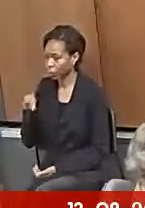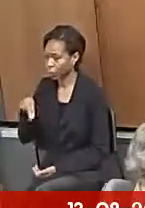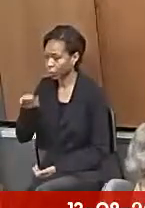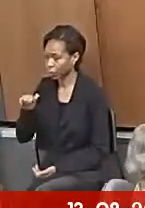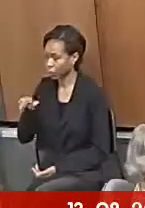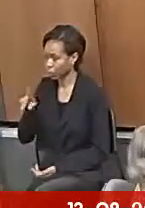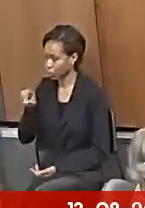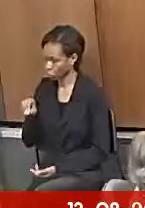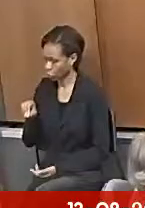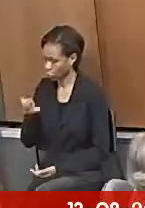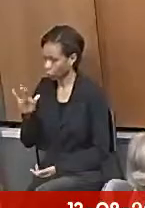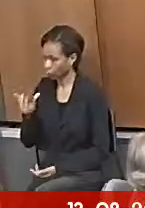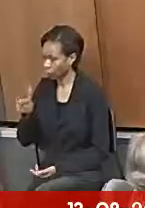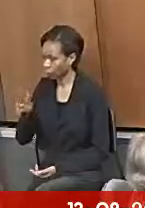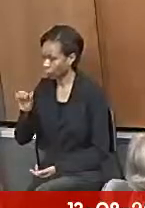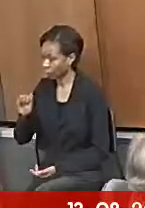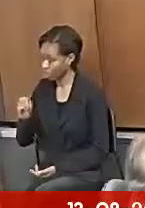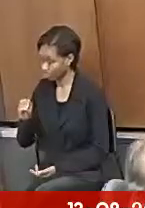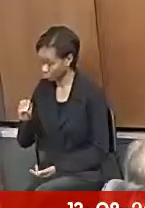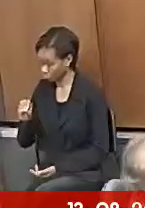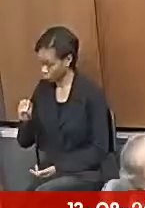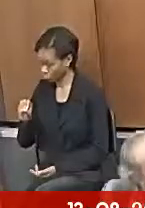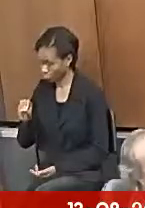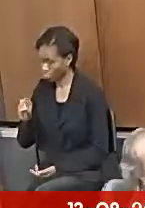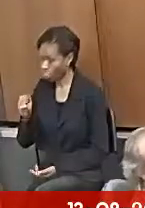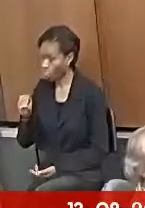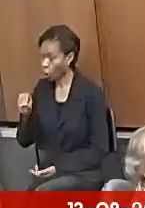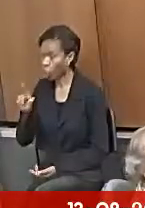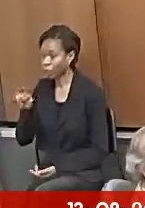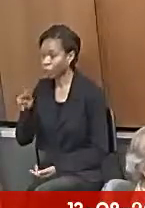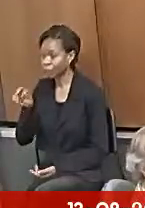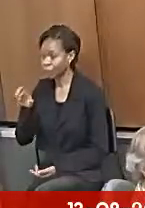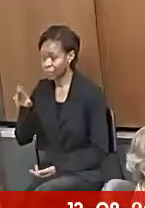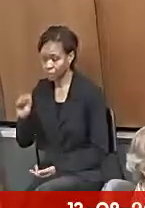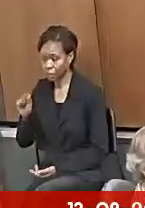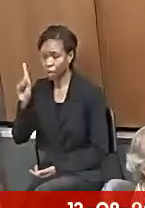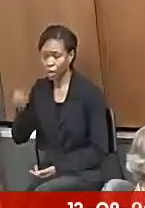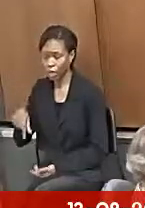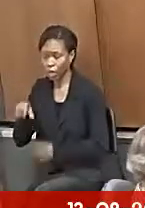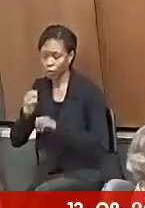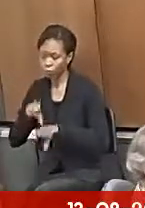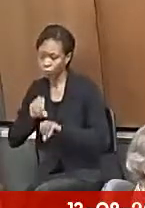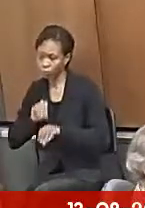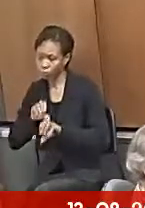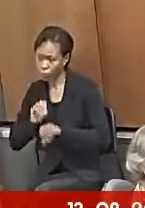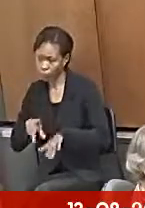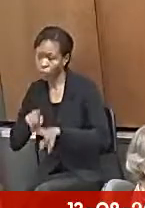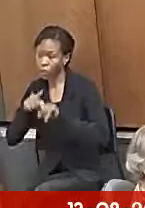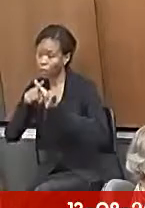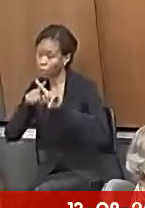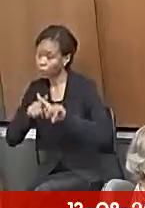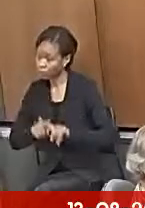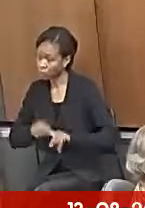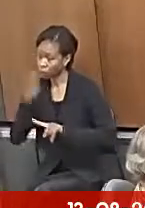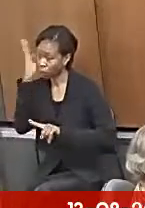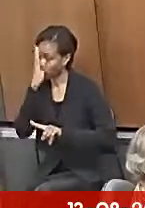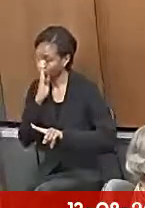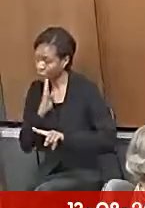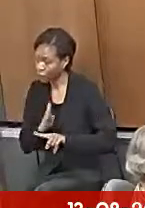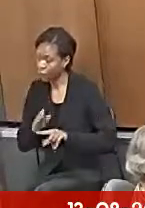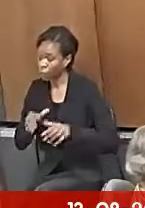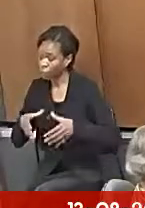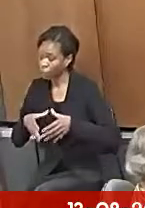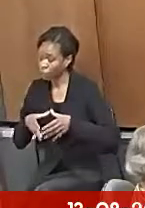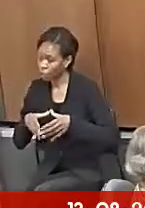flávio de oliveira leonardo vai vir à frente é o técnico da seleção brasileira de tênis em cadeira de rodas